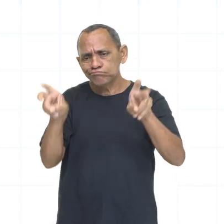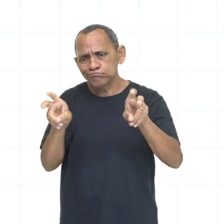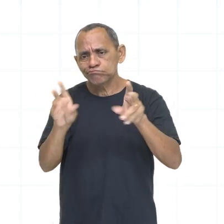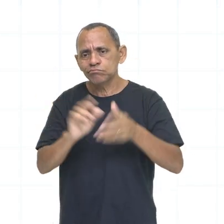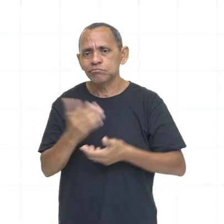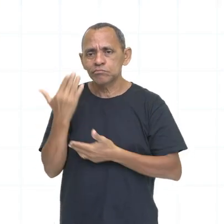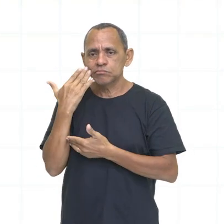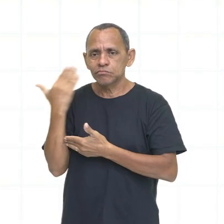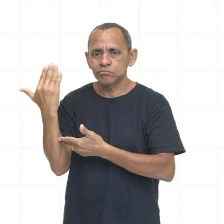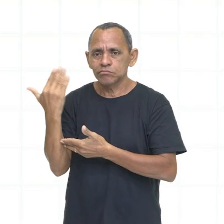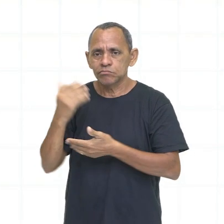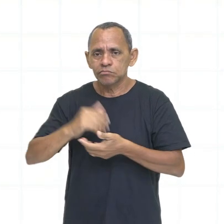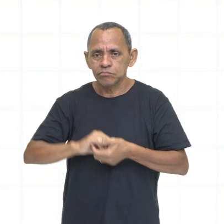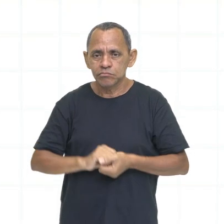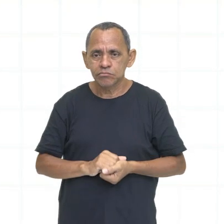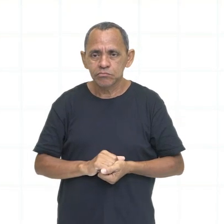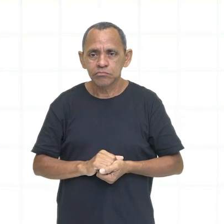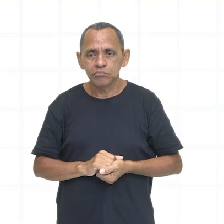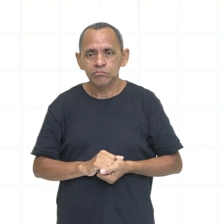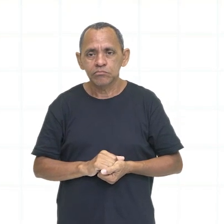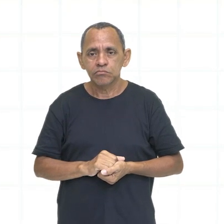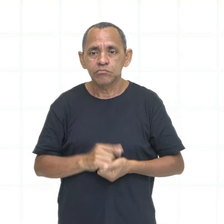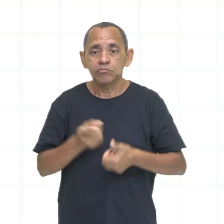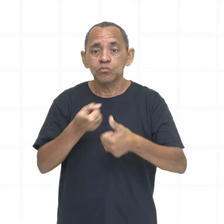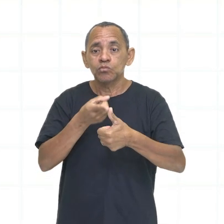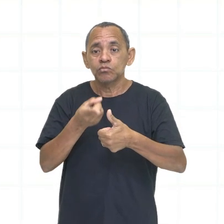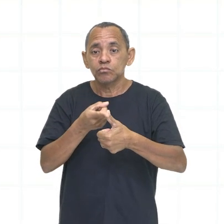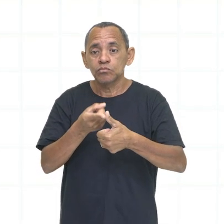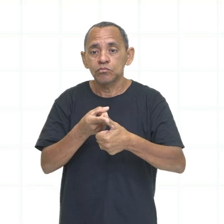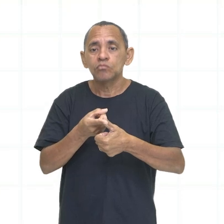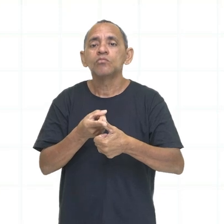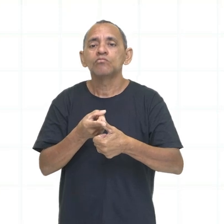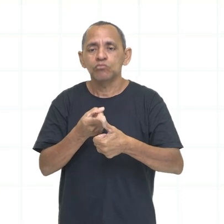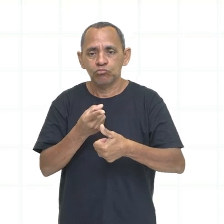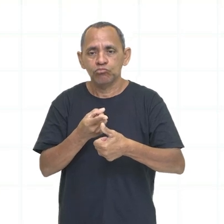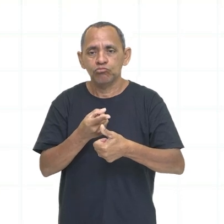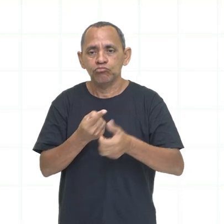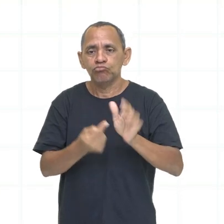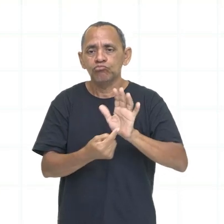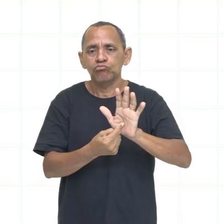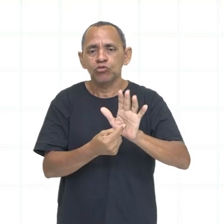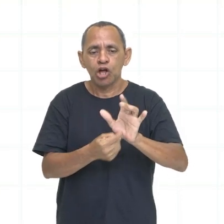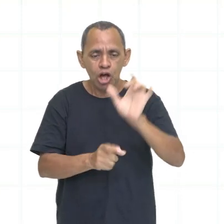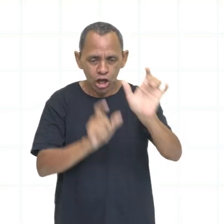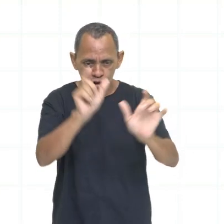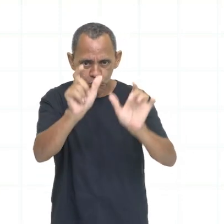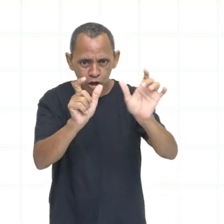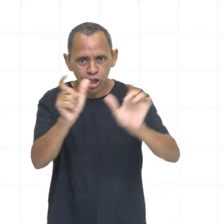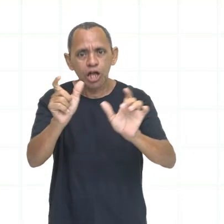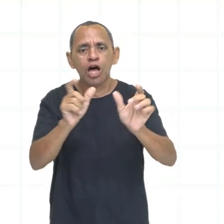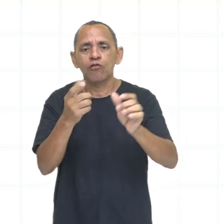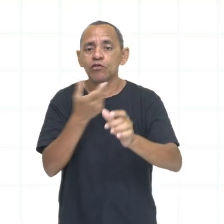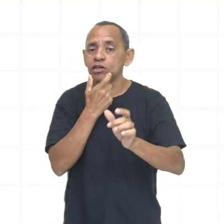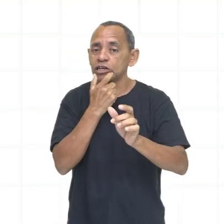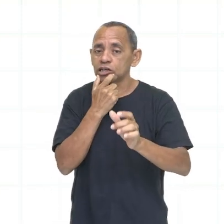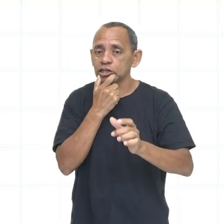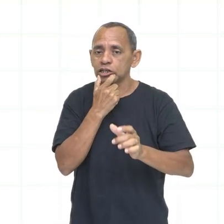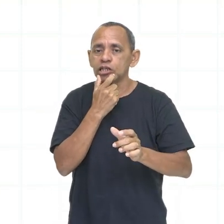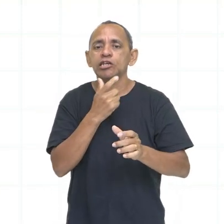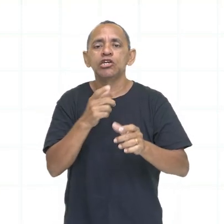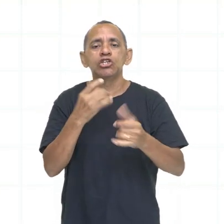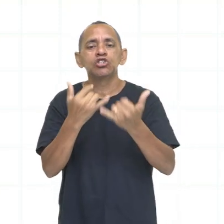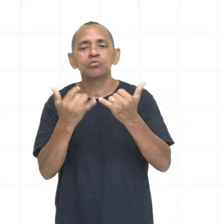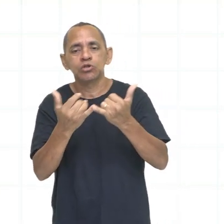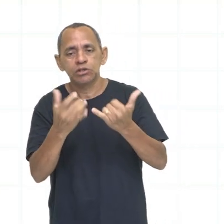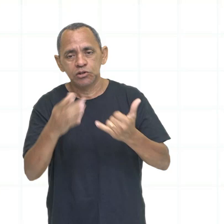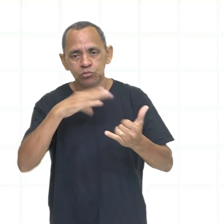Vamos lá? Primeiro, então, eu vou mostrar as palavras cognatas circulando e depois a gente vai ver a tradução, então,